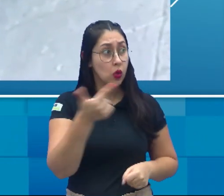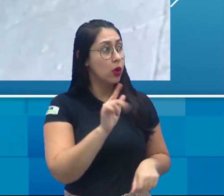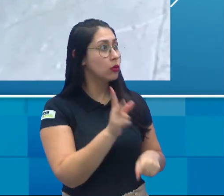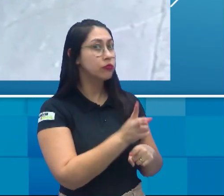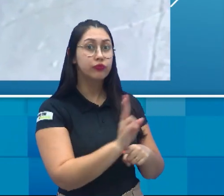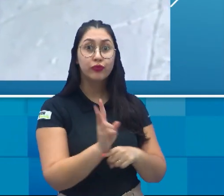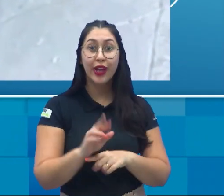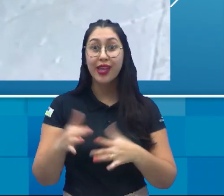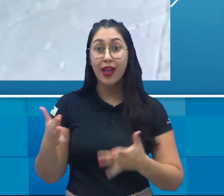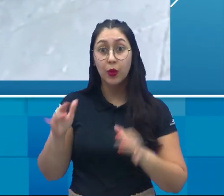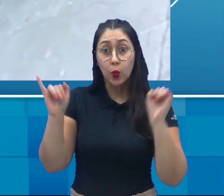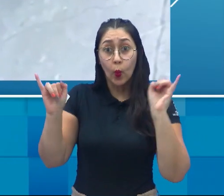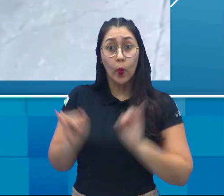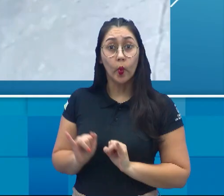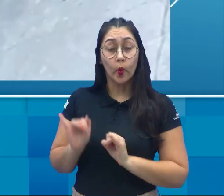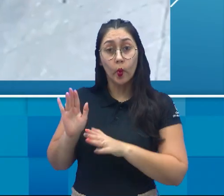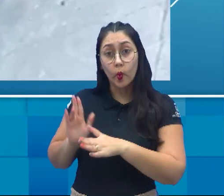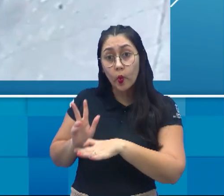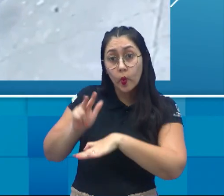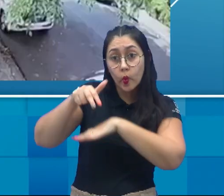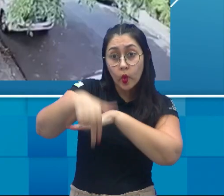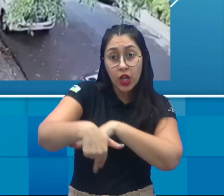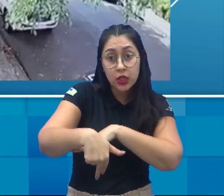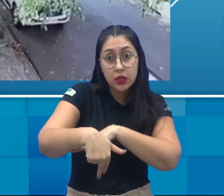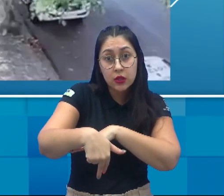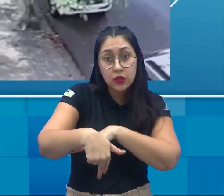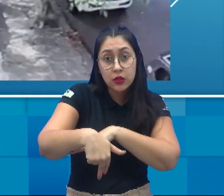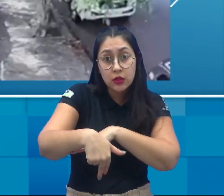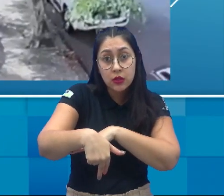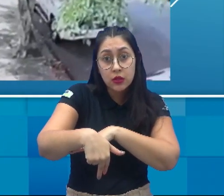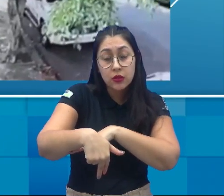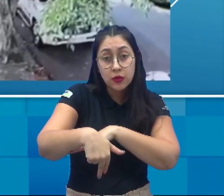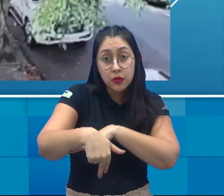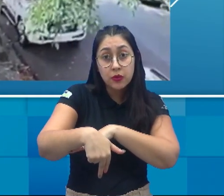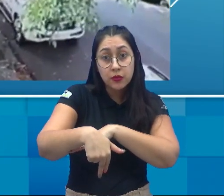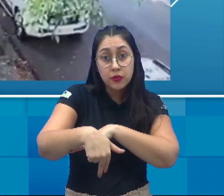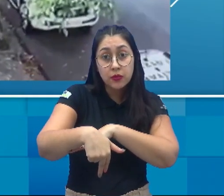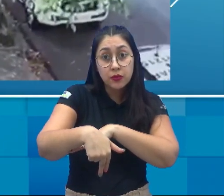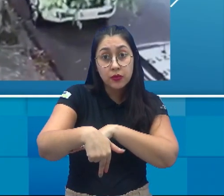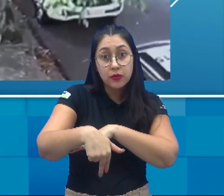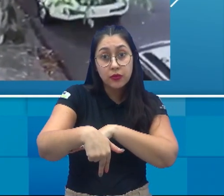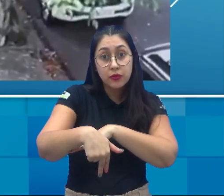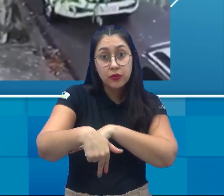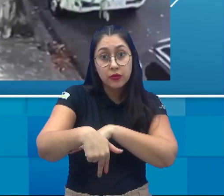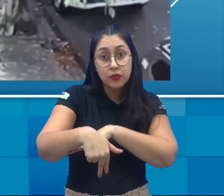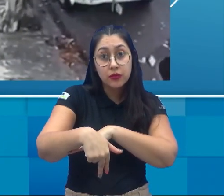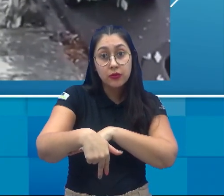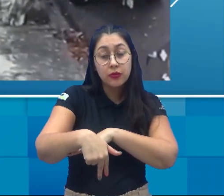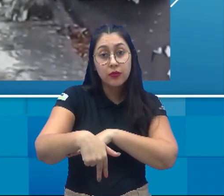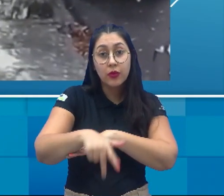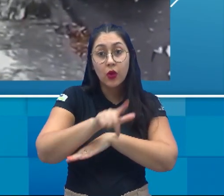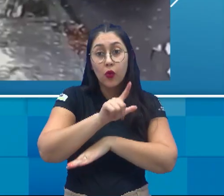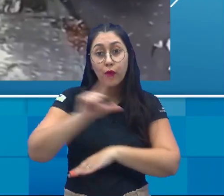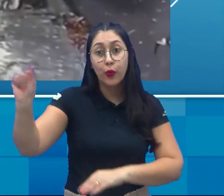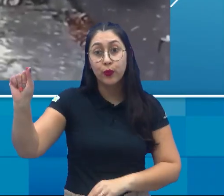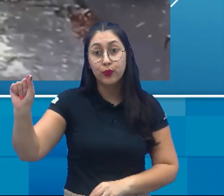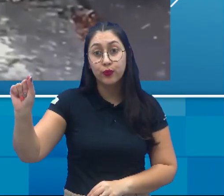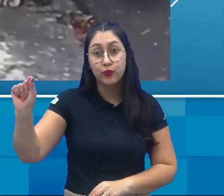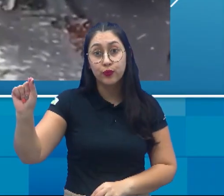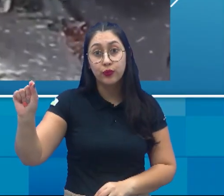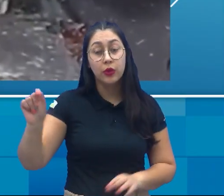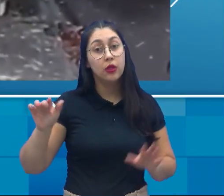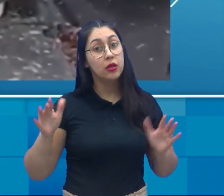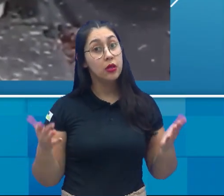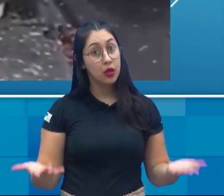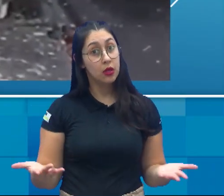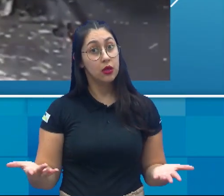ele entra pelo vidro de trás do carro e vai embora. E aí a gente vê